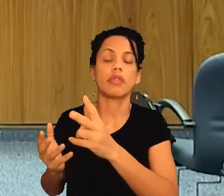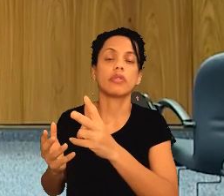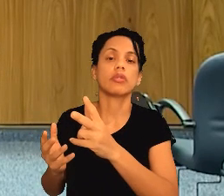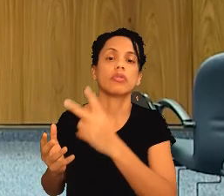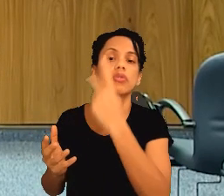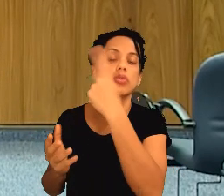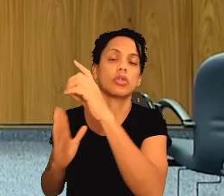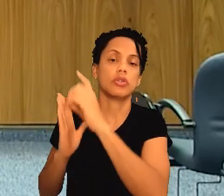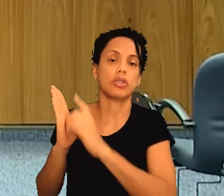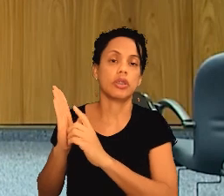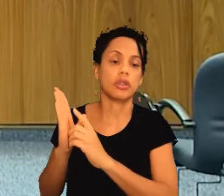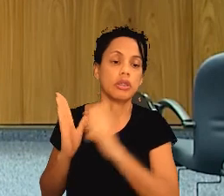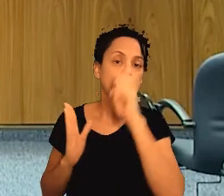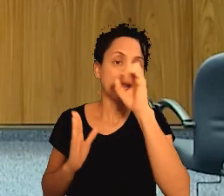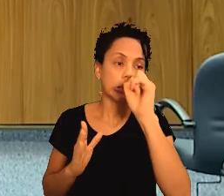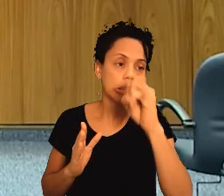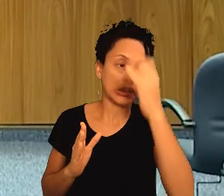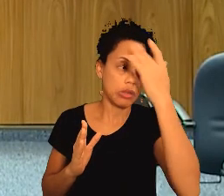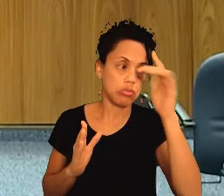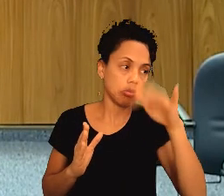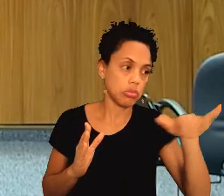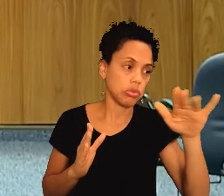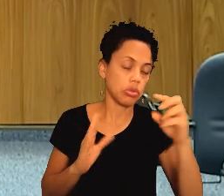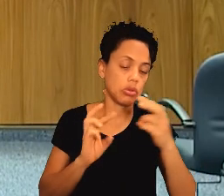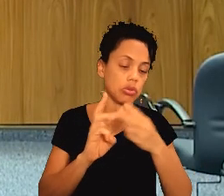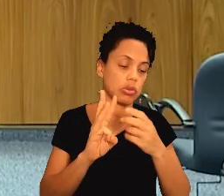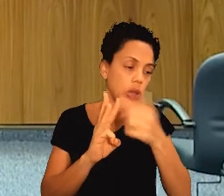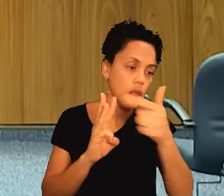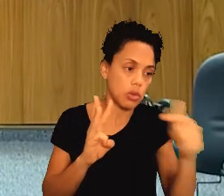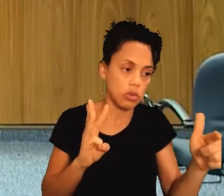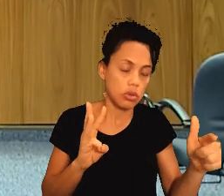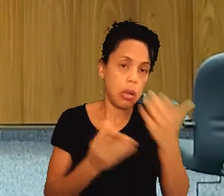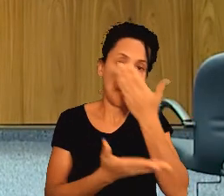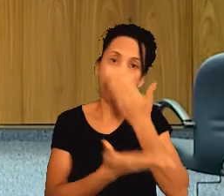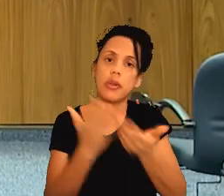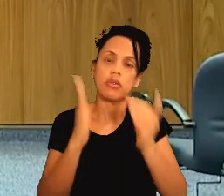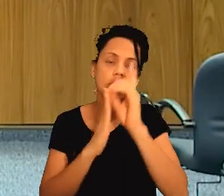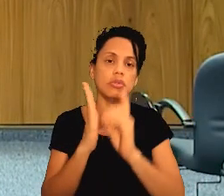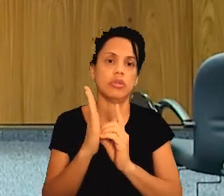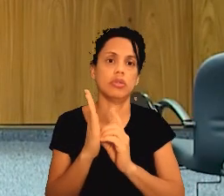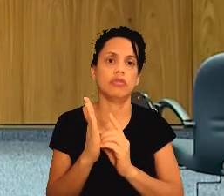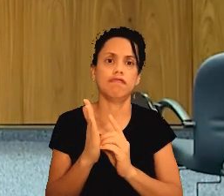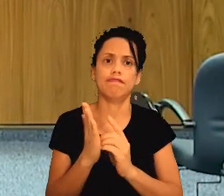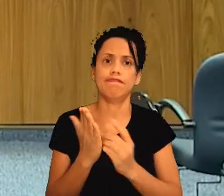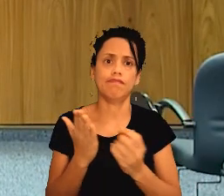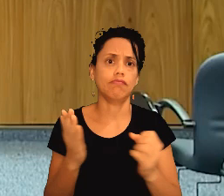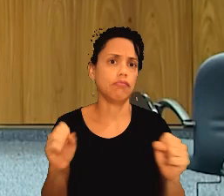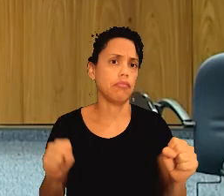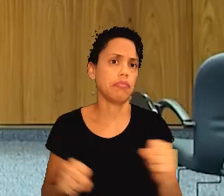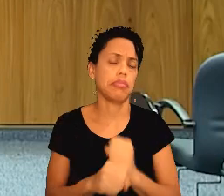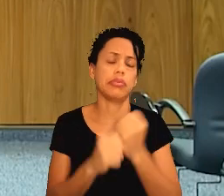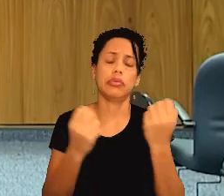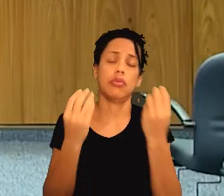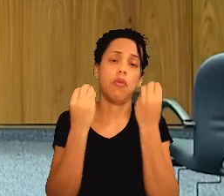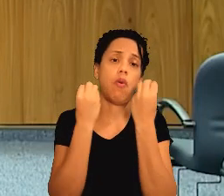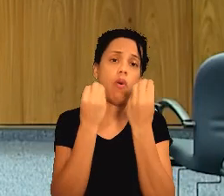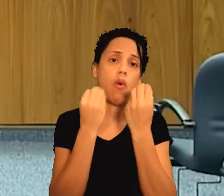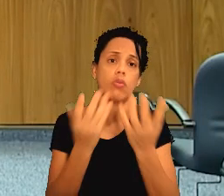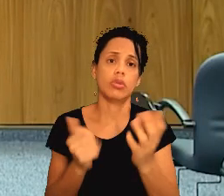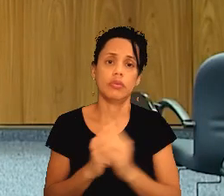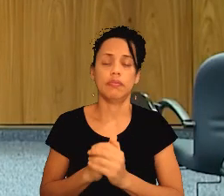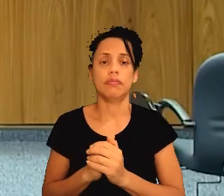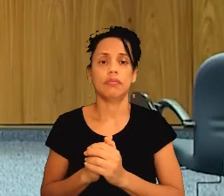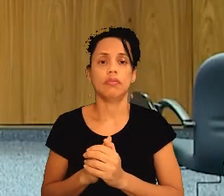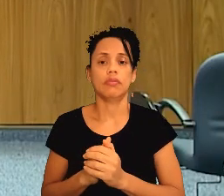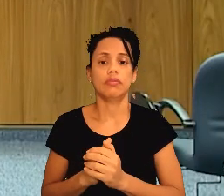continuava com seus direitos. Quem não estivesse, né, perdia seus direitos, o que é um absurdo total,